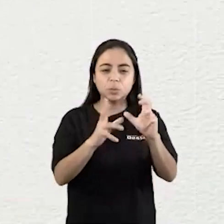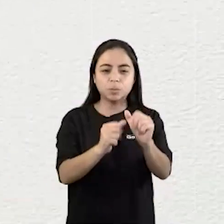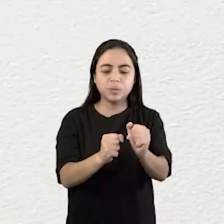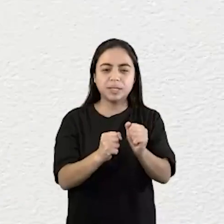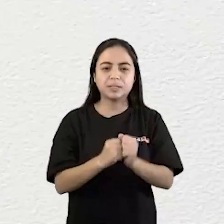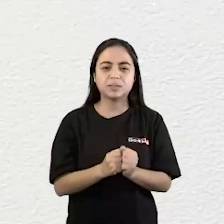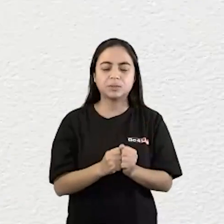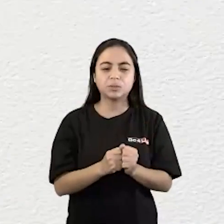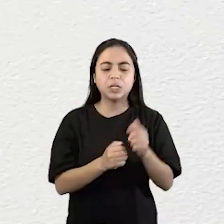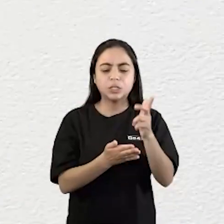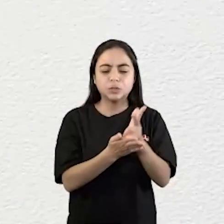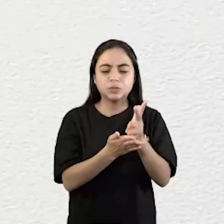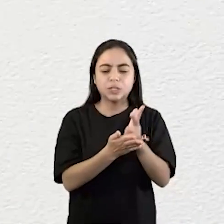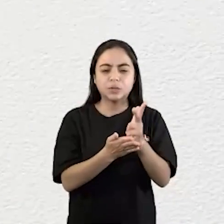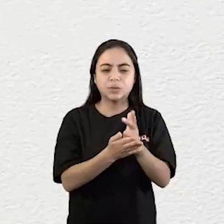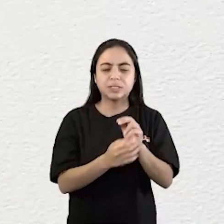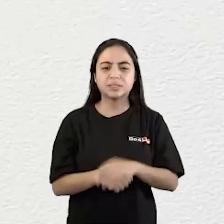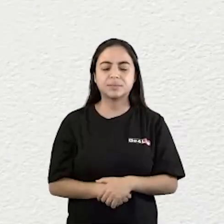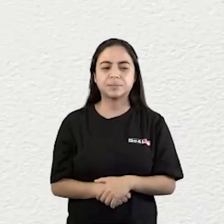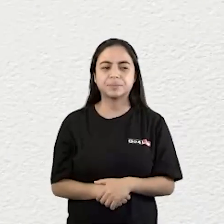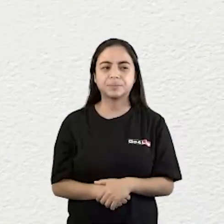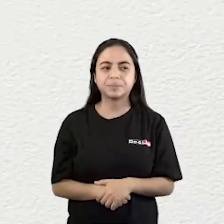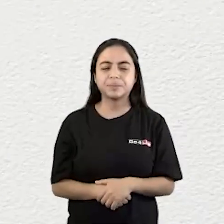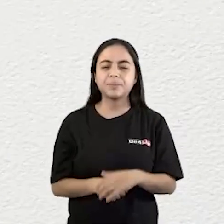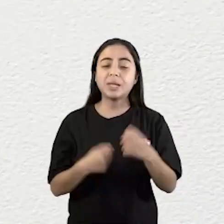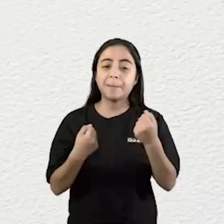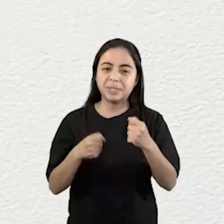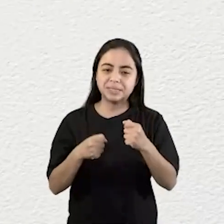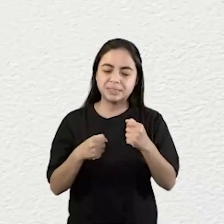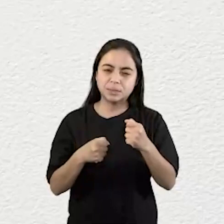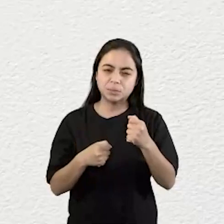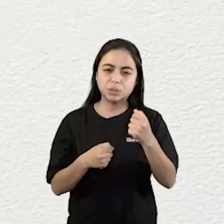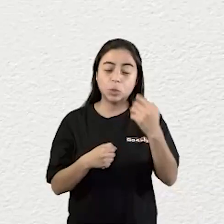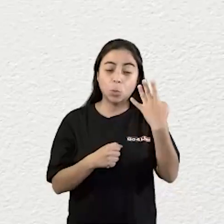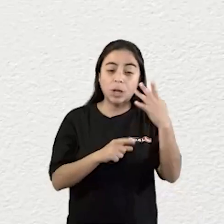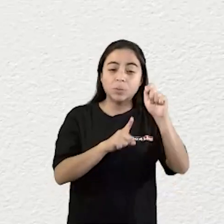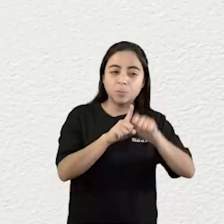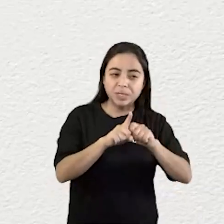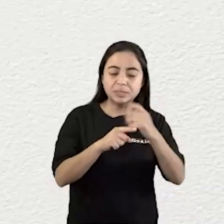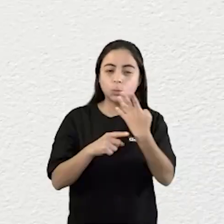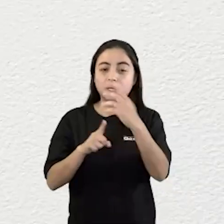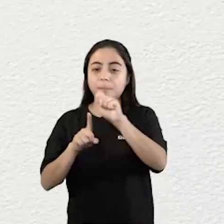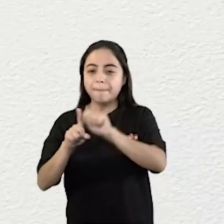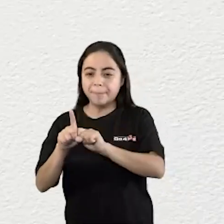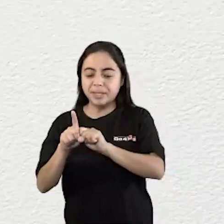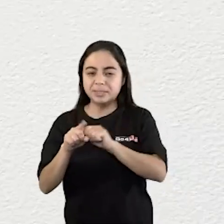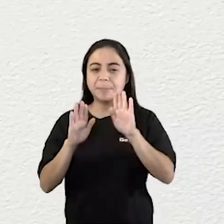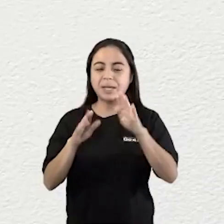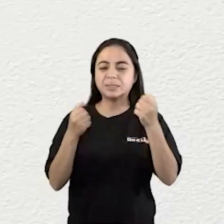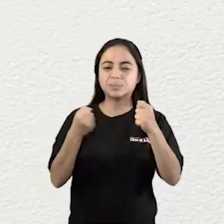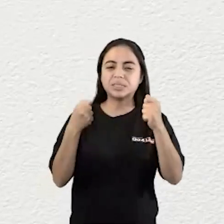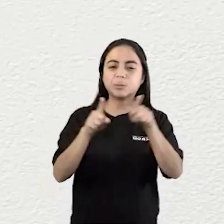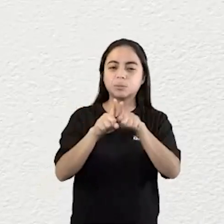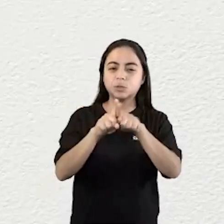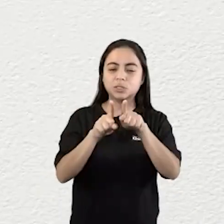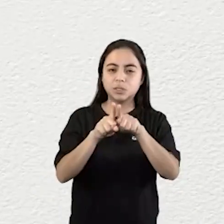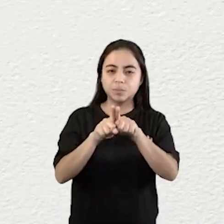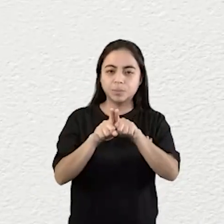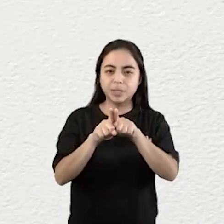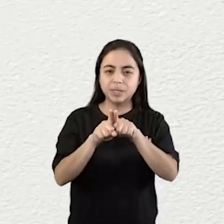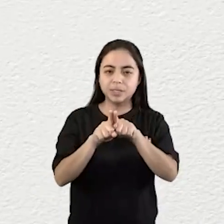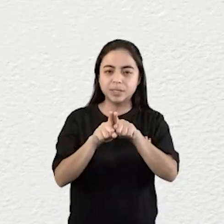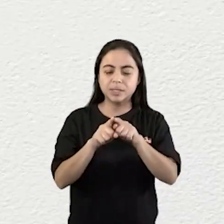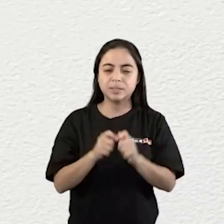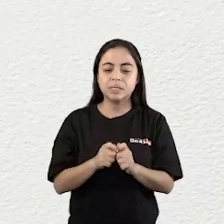de estadiamento. Nós precisamos fazer a cada 4 meses. Mas nós precisamos também, por vezes, fazer o